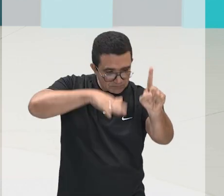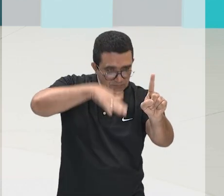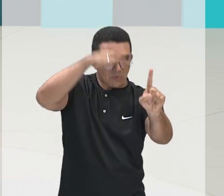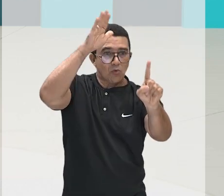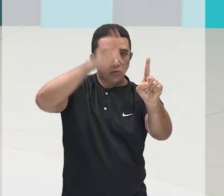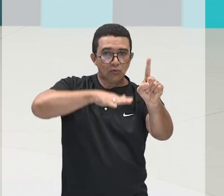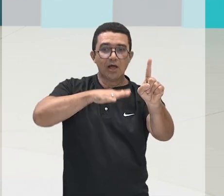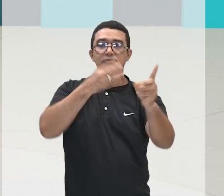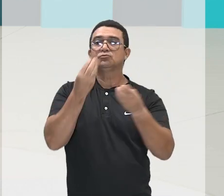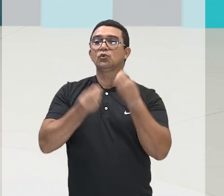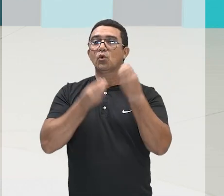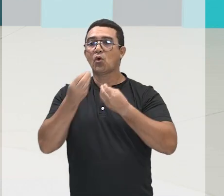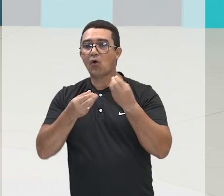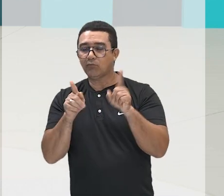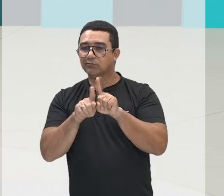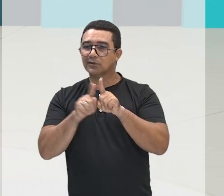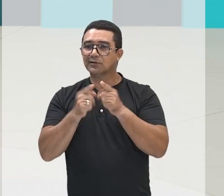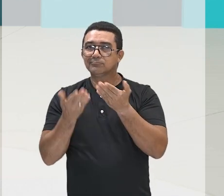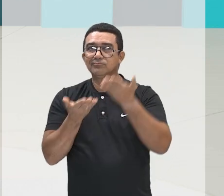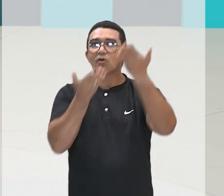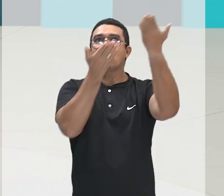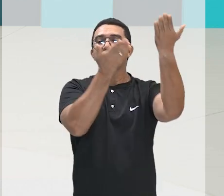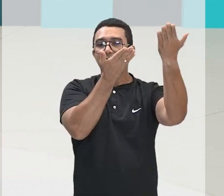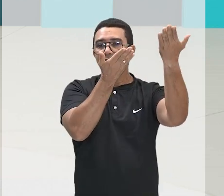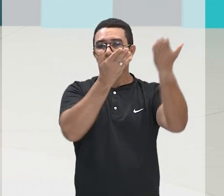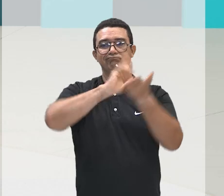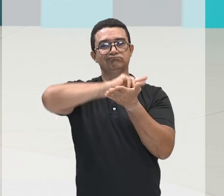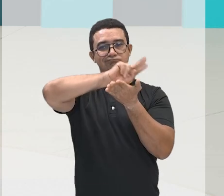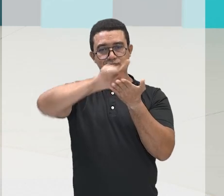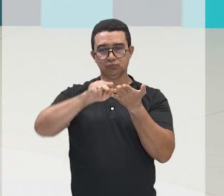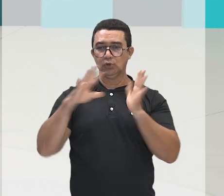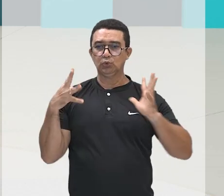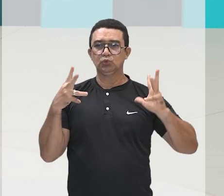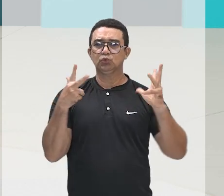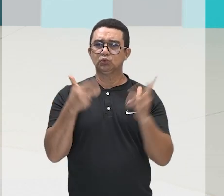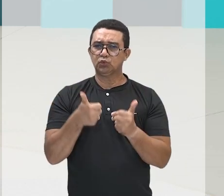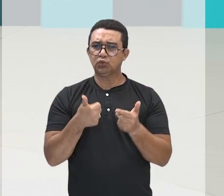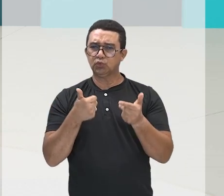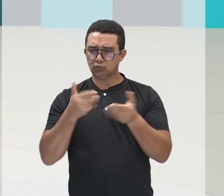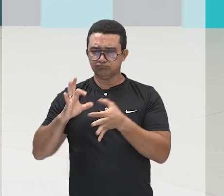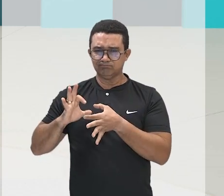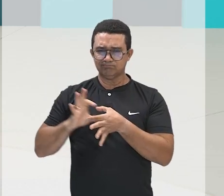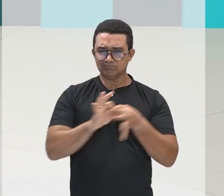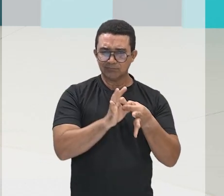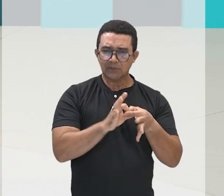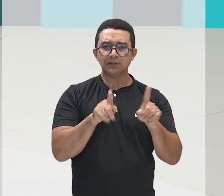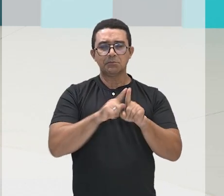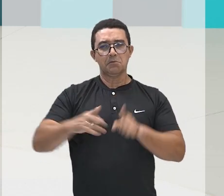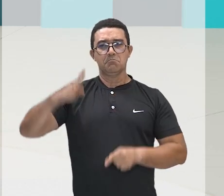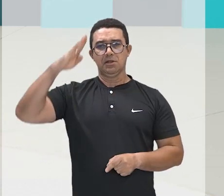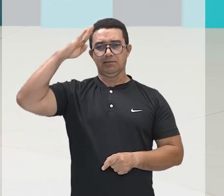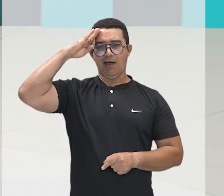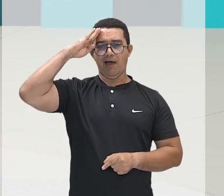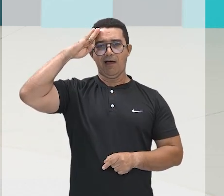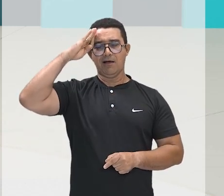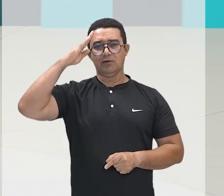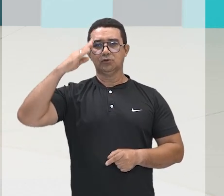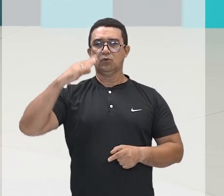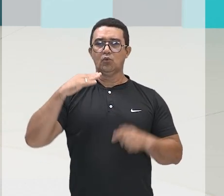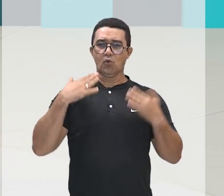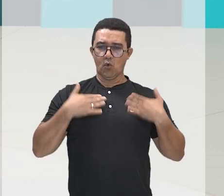querendo fazer as homenagens. Tá? Então, tudo estava interligado, não só a questão militar, mas a questão